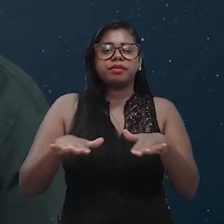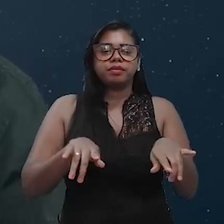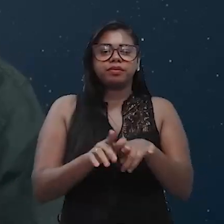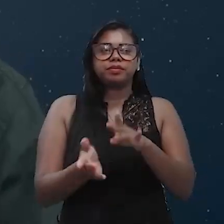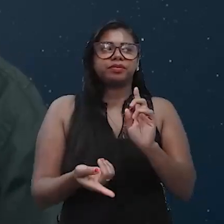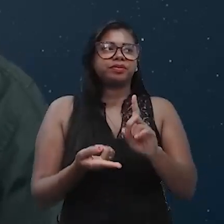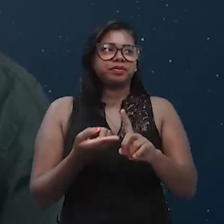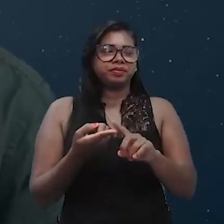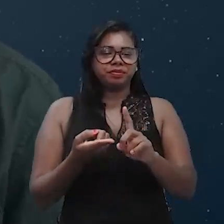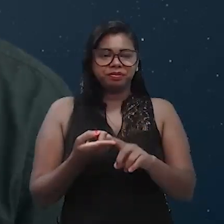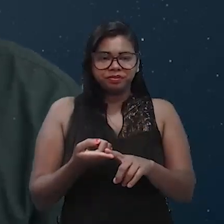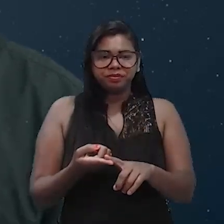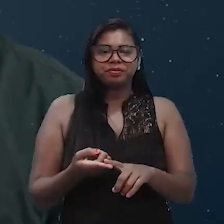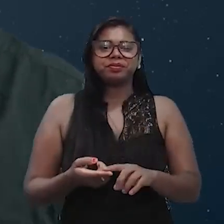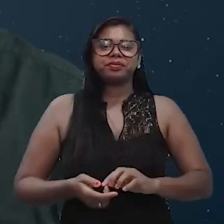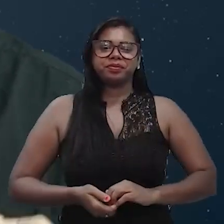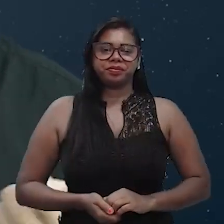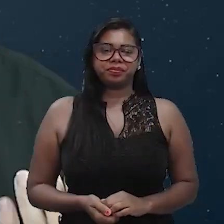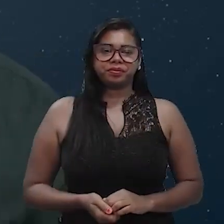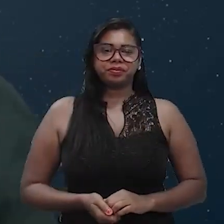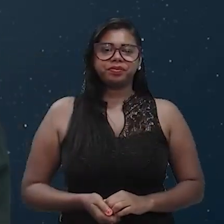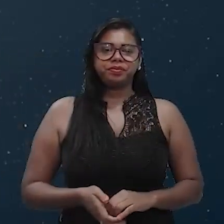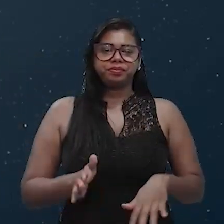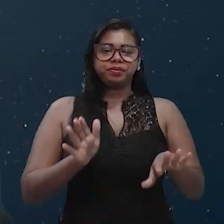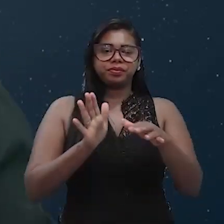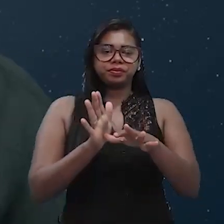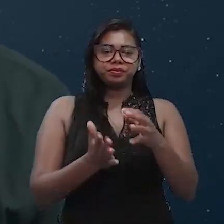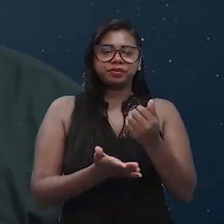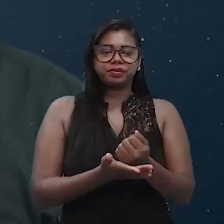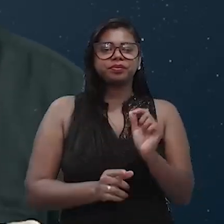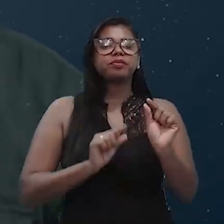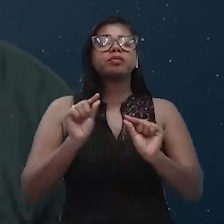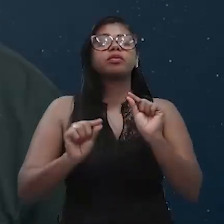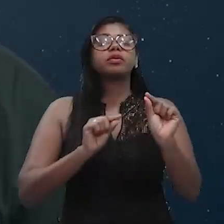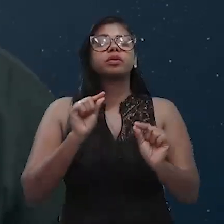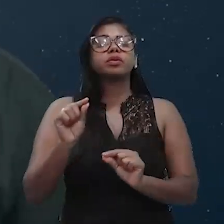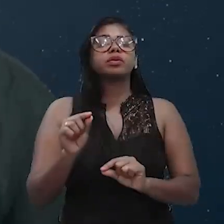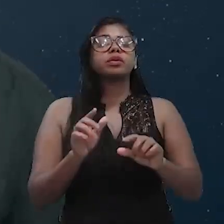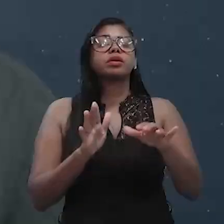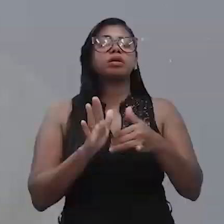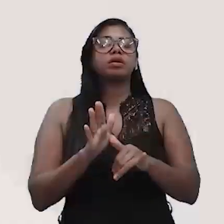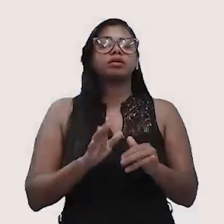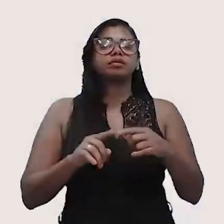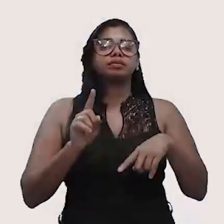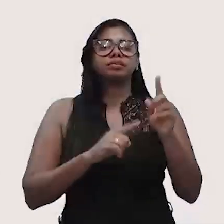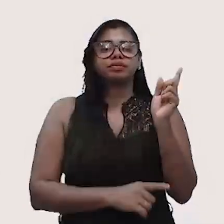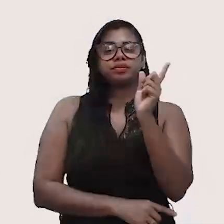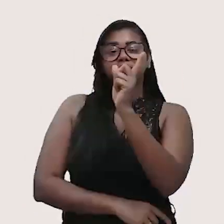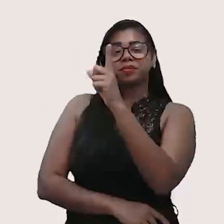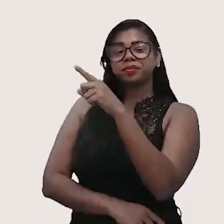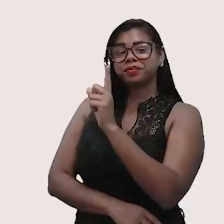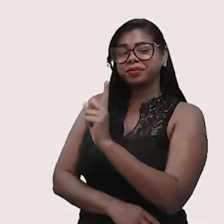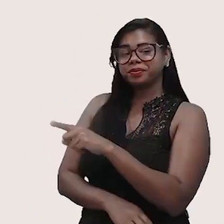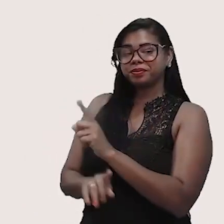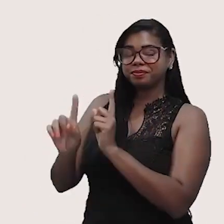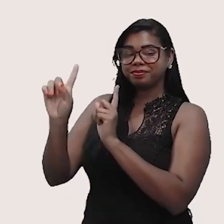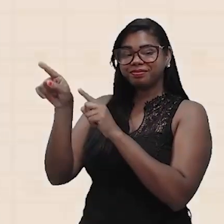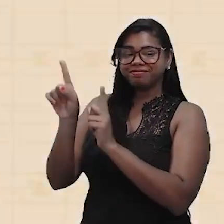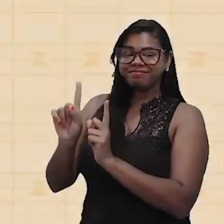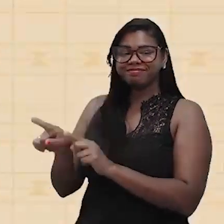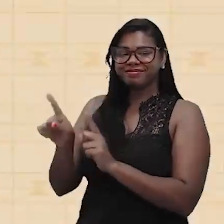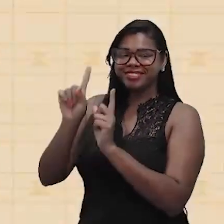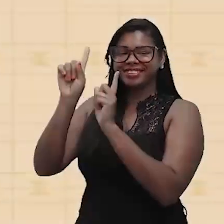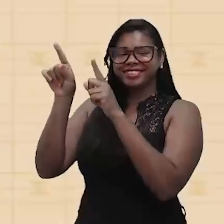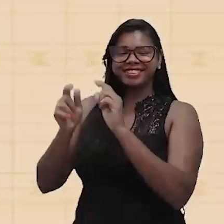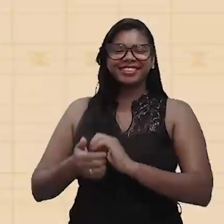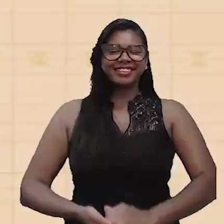os receptores. Lembrando que o que é um gerador? Vai lá, Robertão, joga na tela aí, agora me bota também nessa tela, Robertão, eu